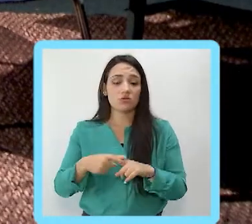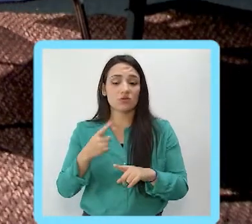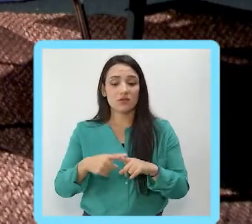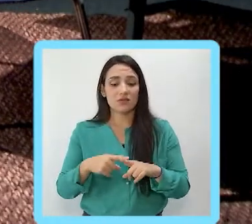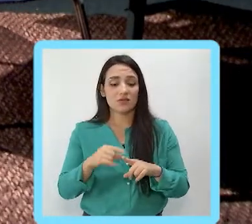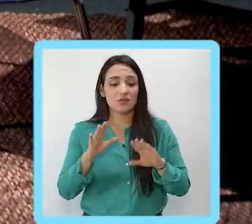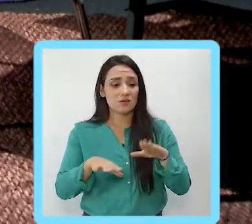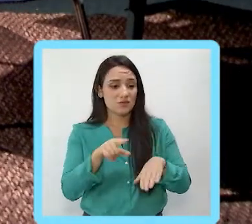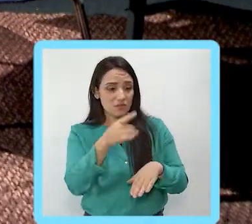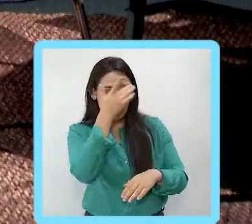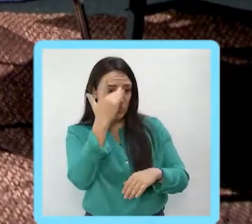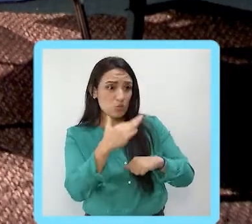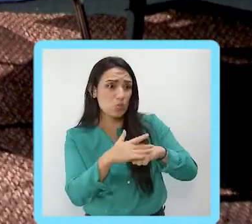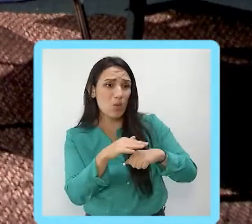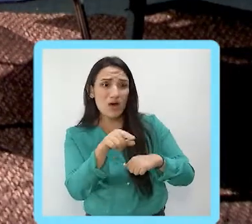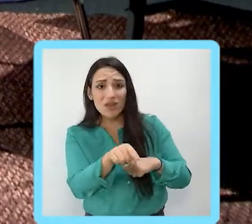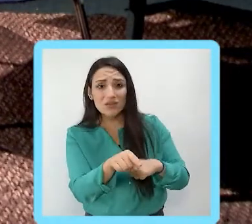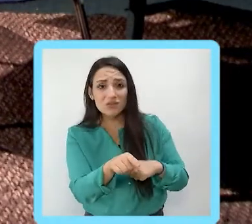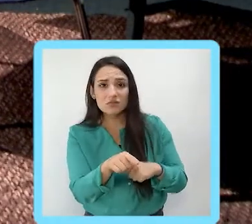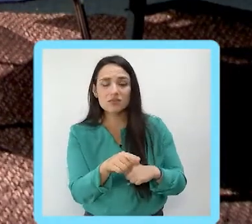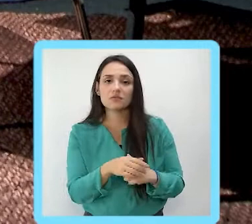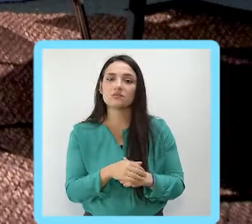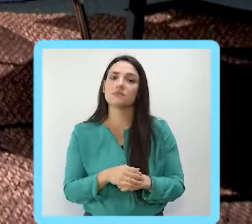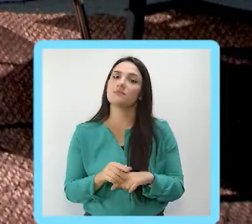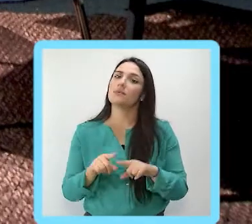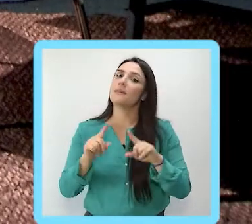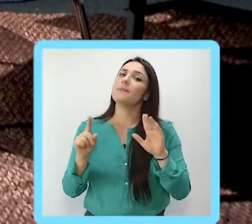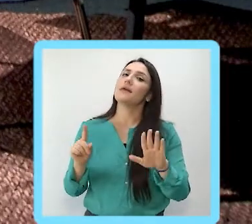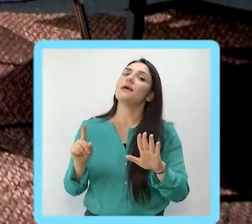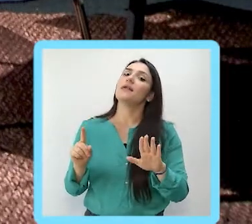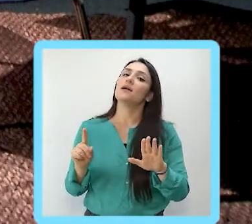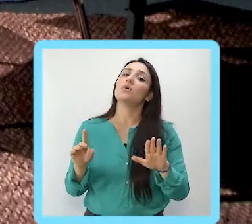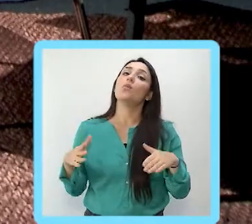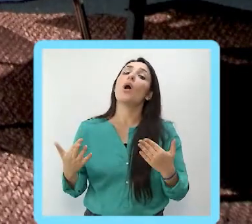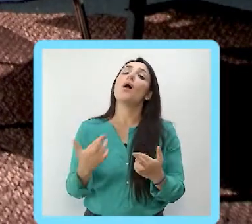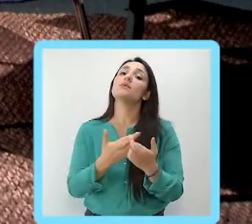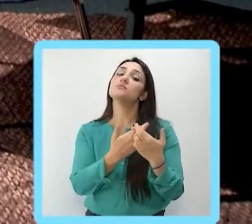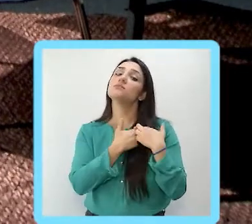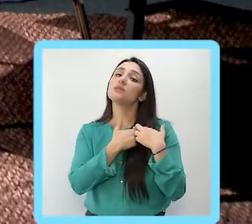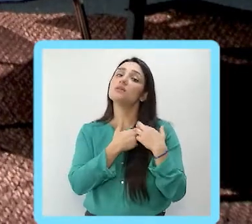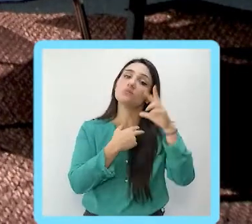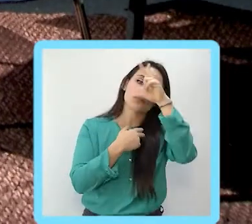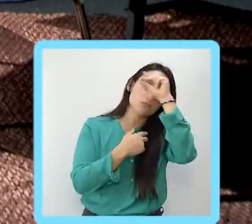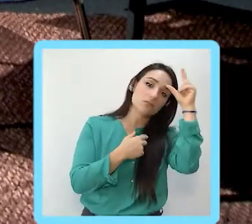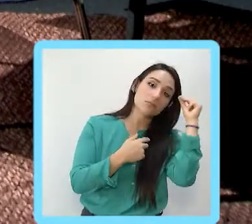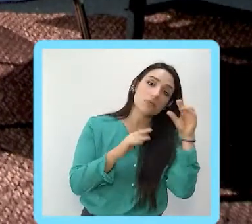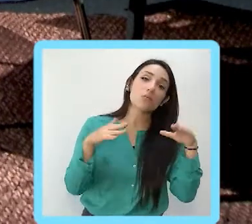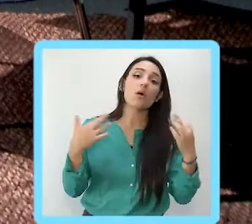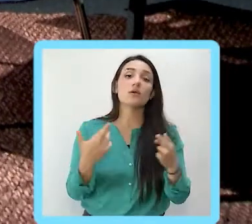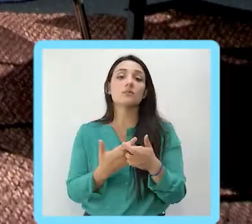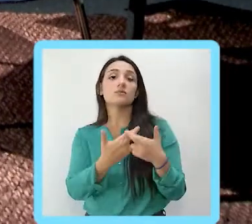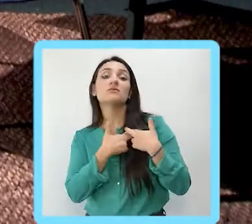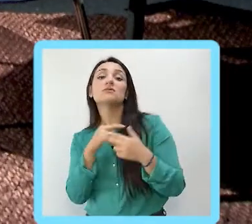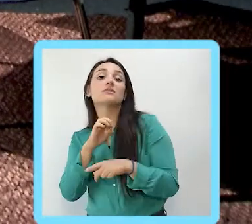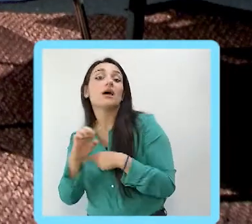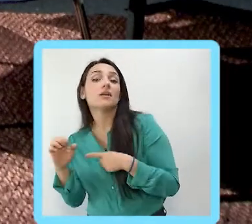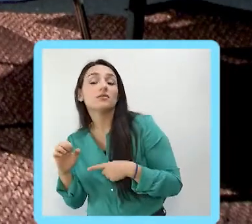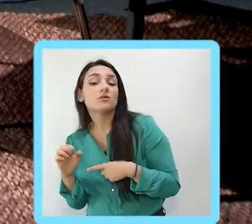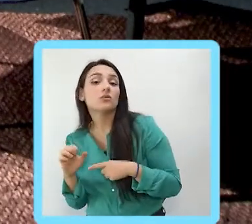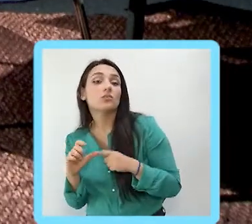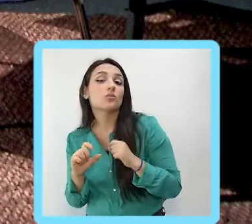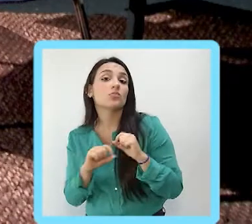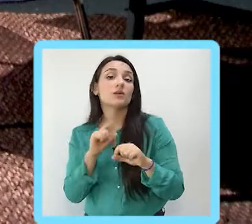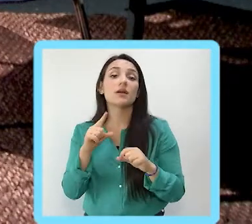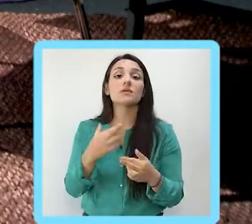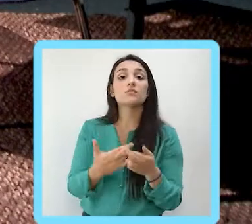é alguém doente do outro lado, existem também as competências, né? O que é competência do município, o que é competência do